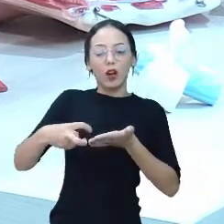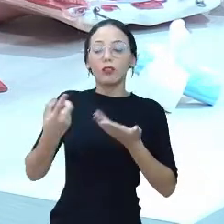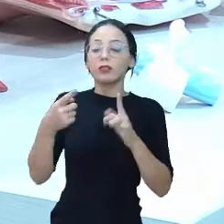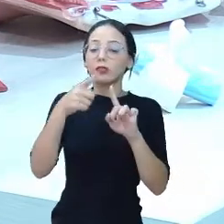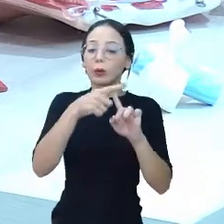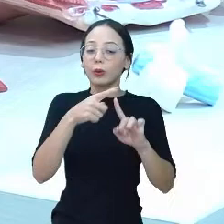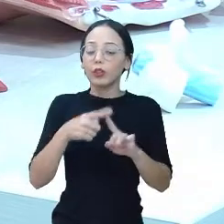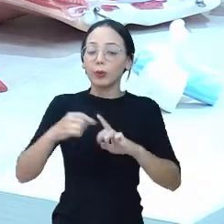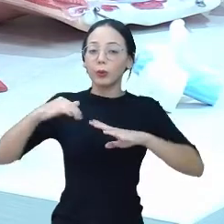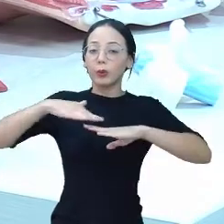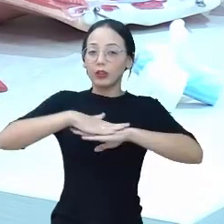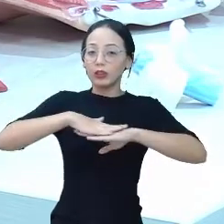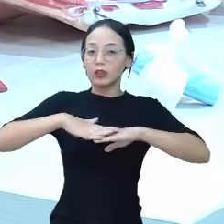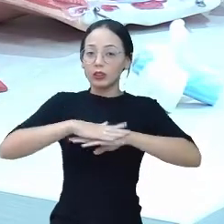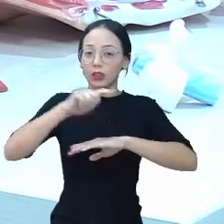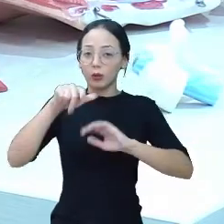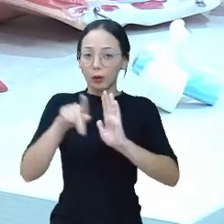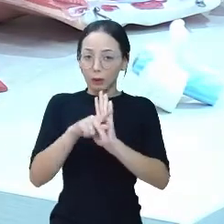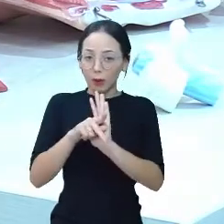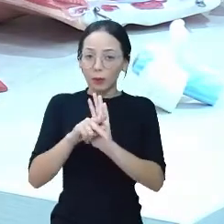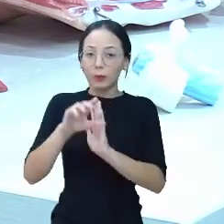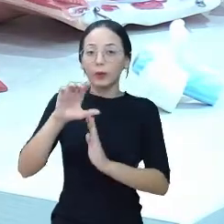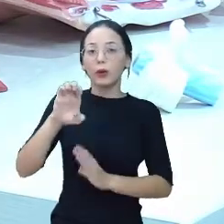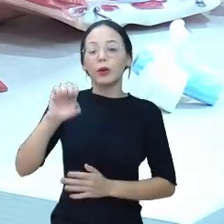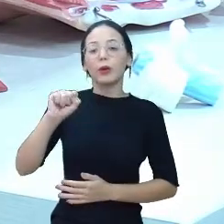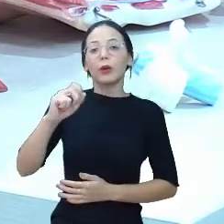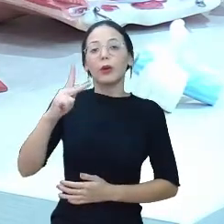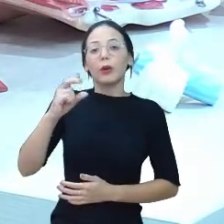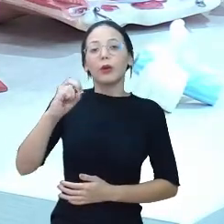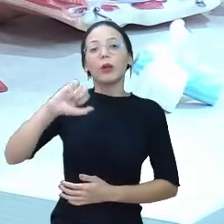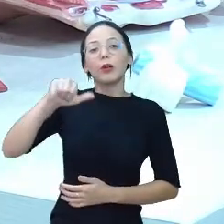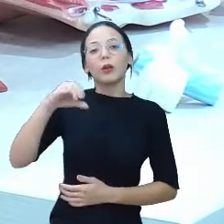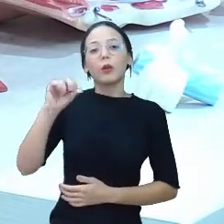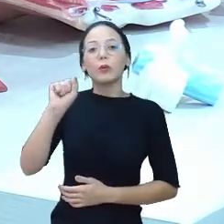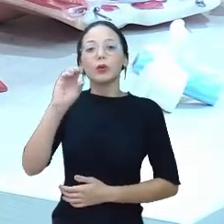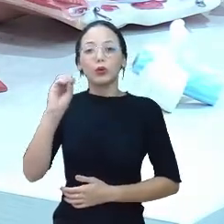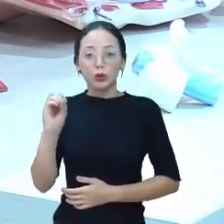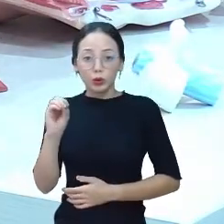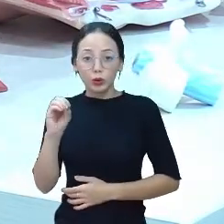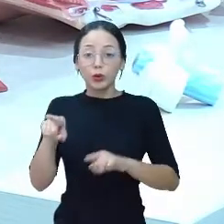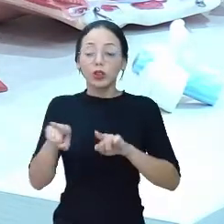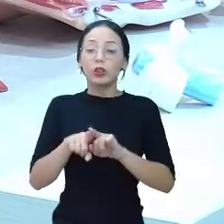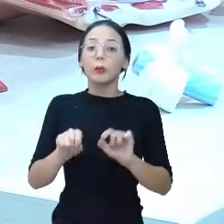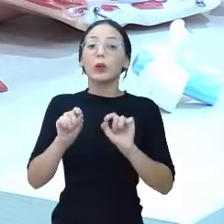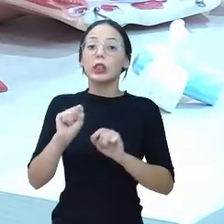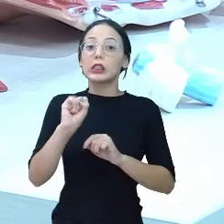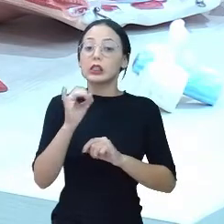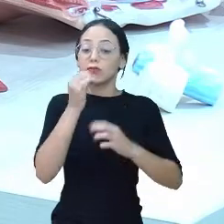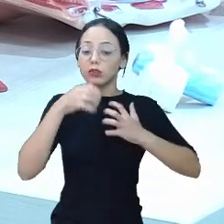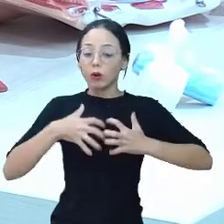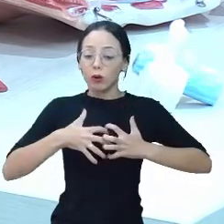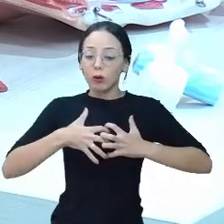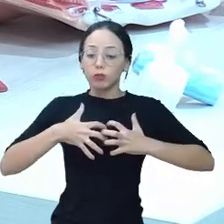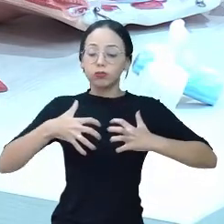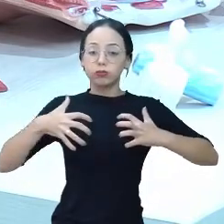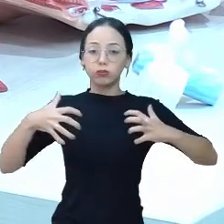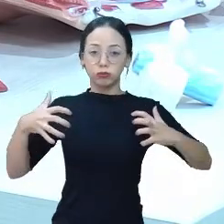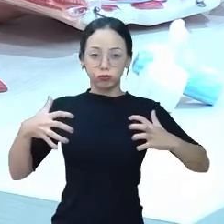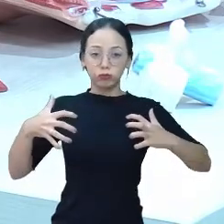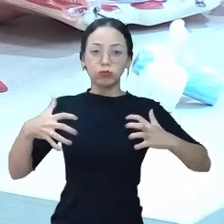tipo de tecido, ele é um tecido esponjoso, seroso, e uma vez inflado, né, à